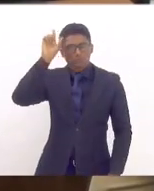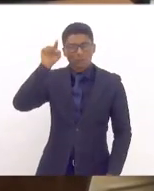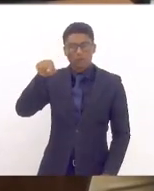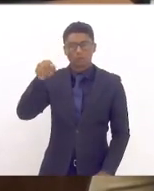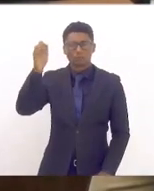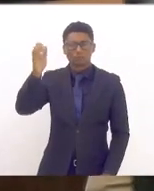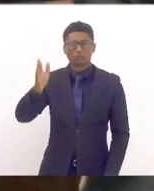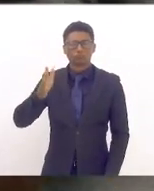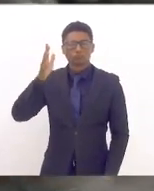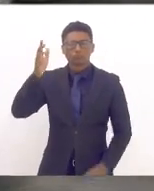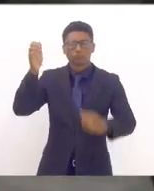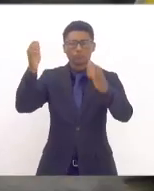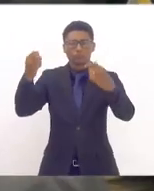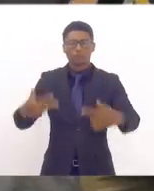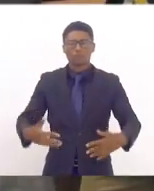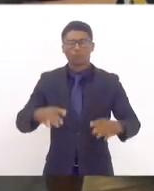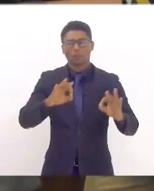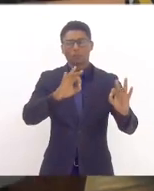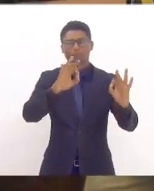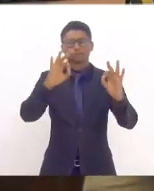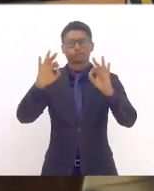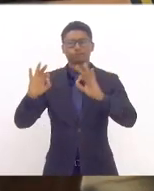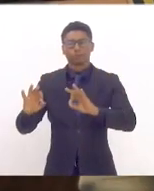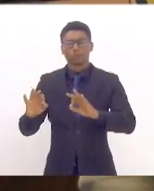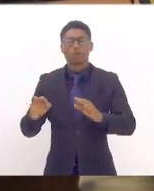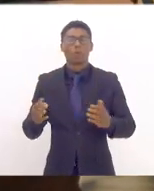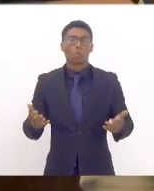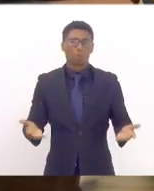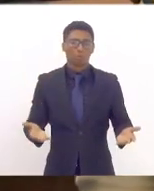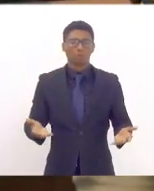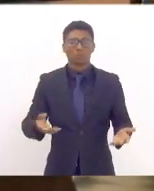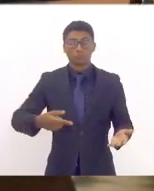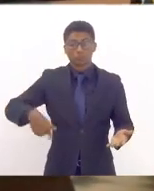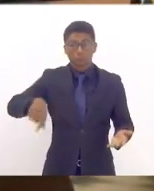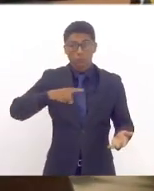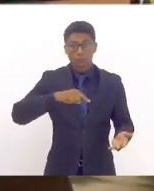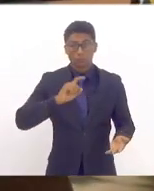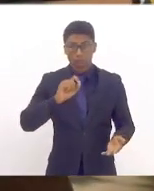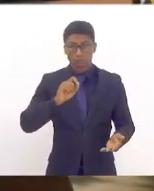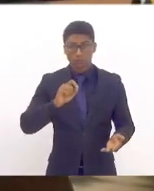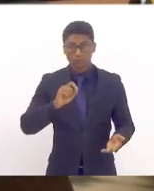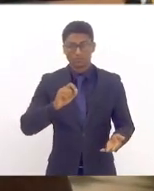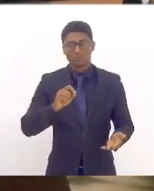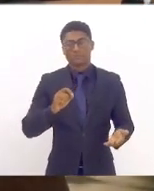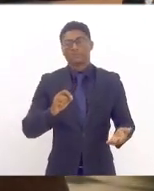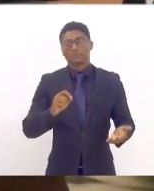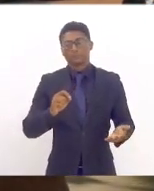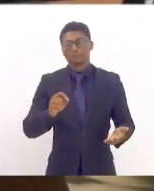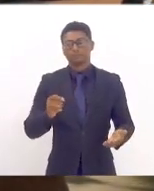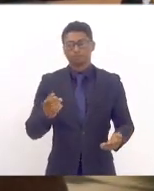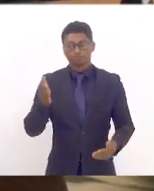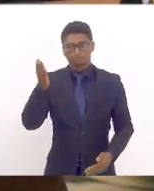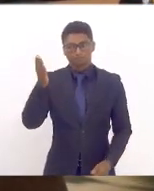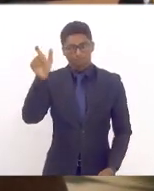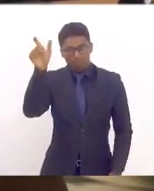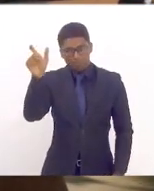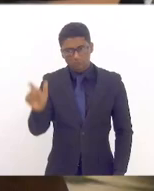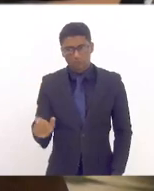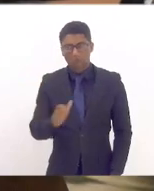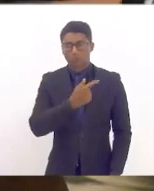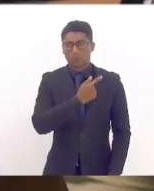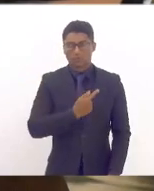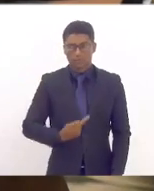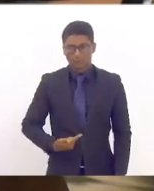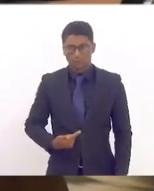então nós estamos numa situação aonde o governador não só agiu